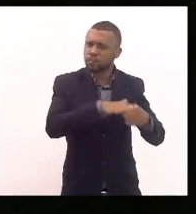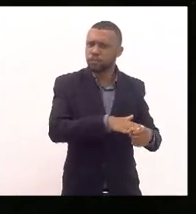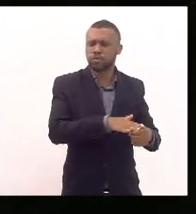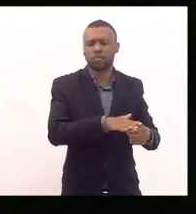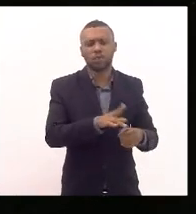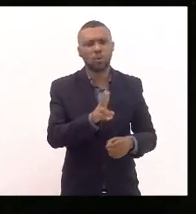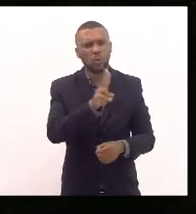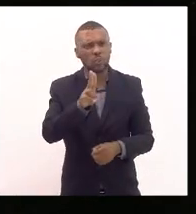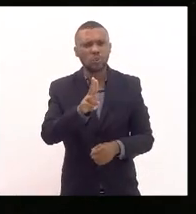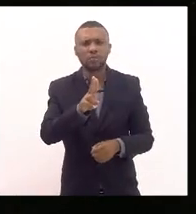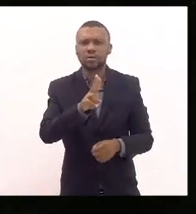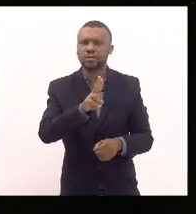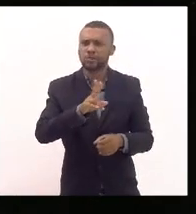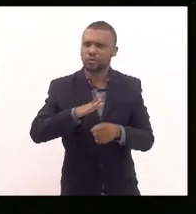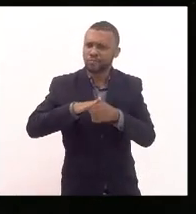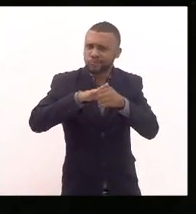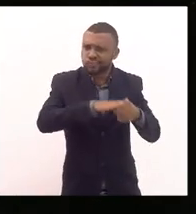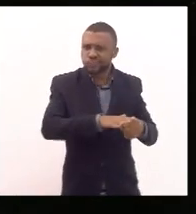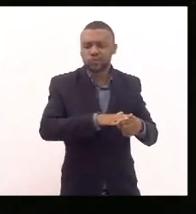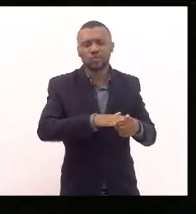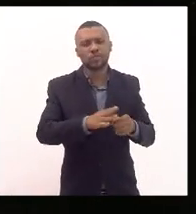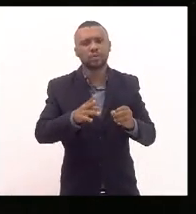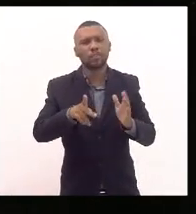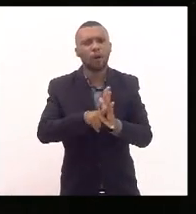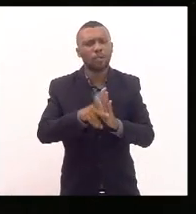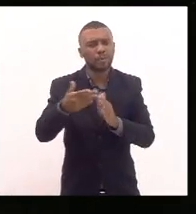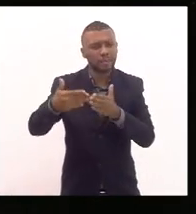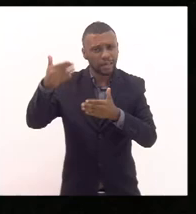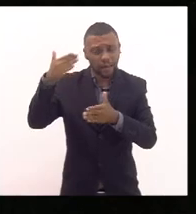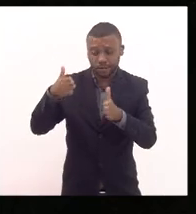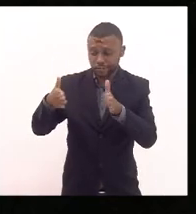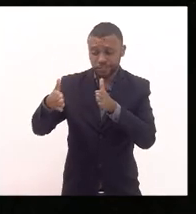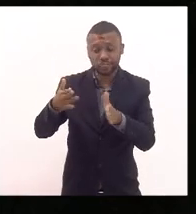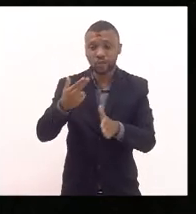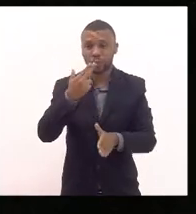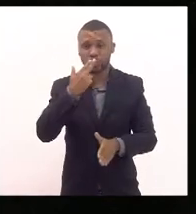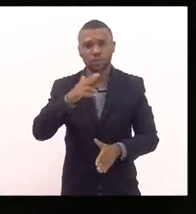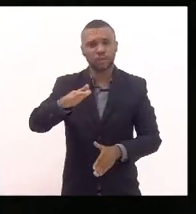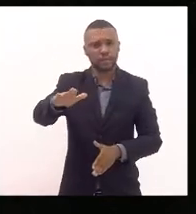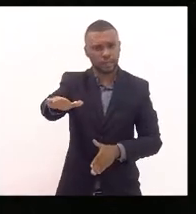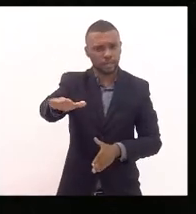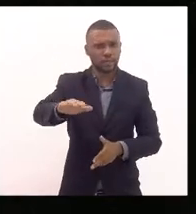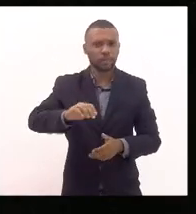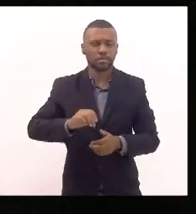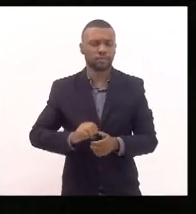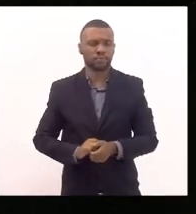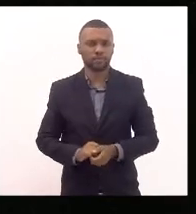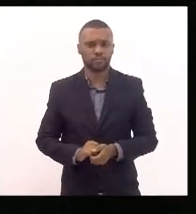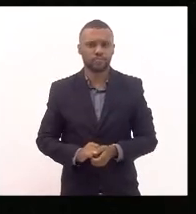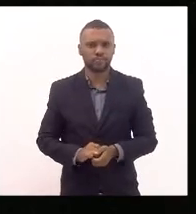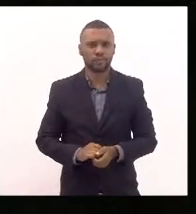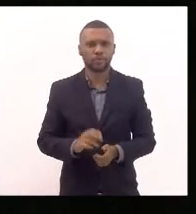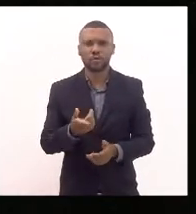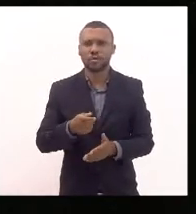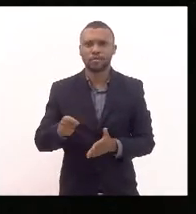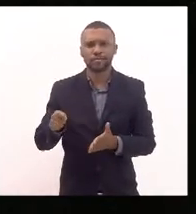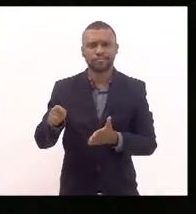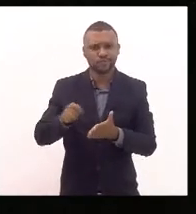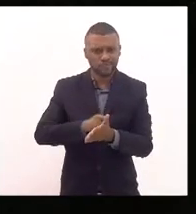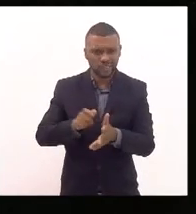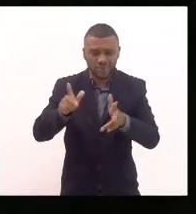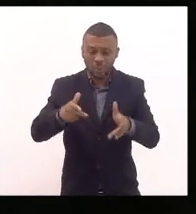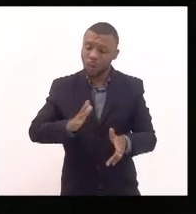instrumento de tortura e morte nazista sob a vigência do horror nazi-fascistas